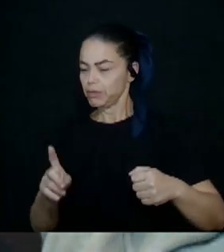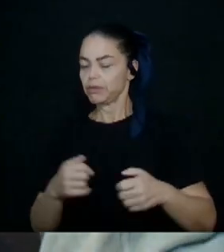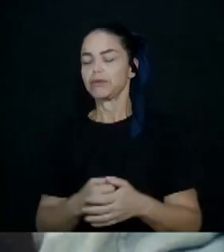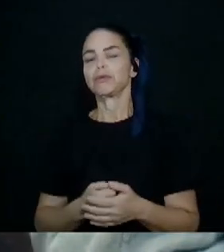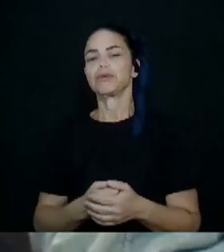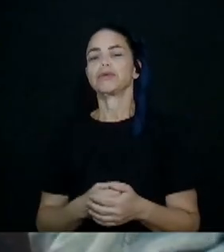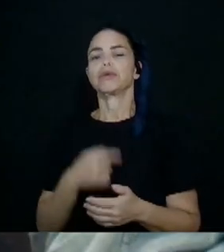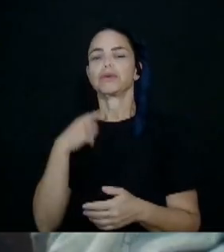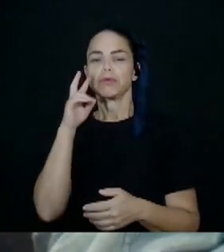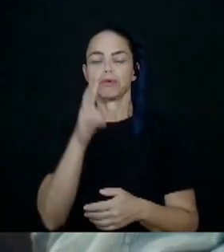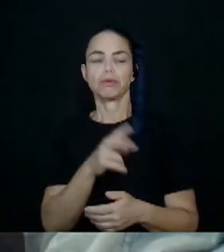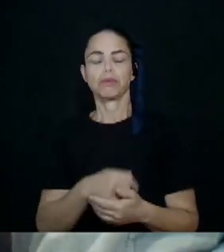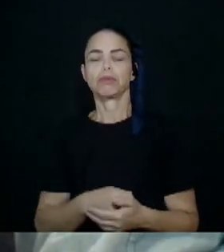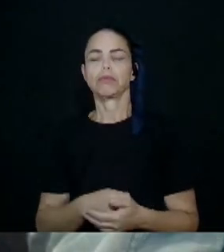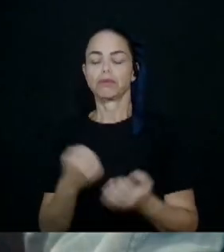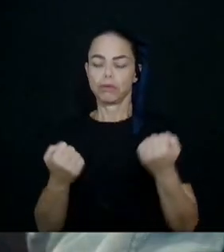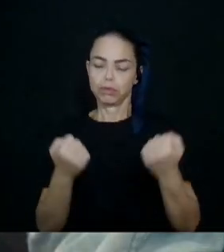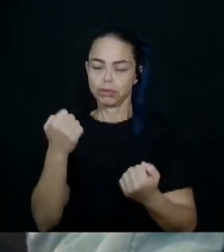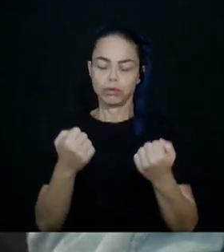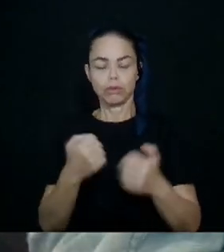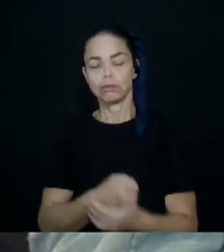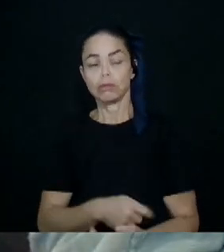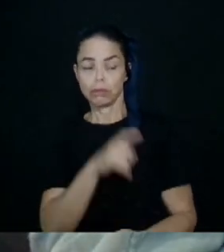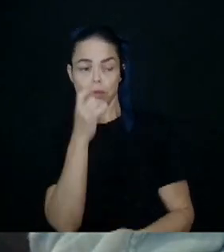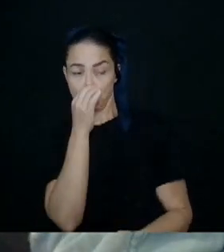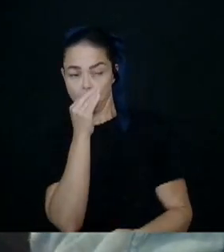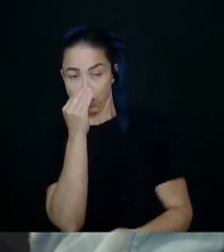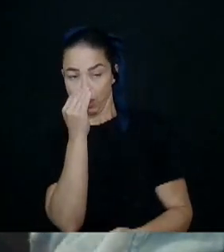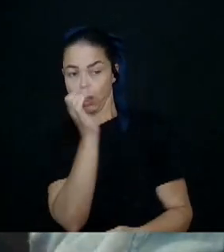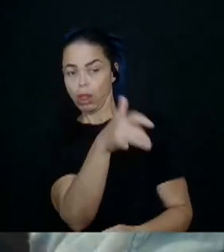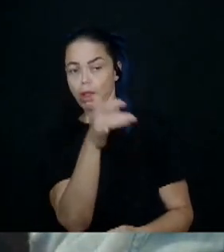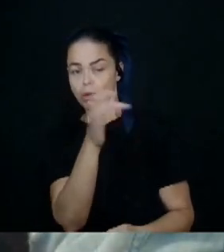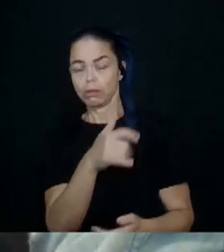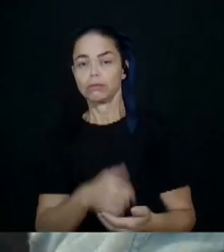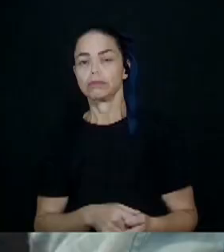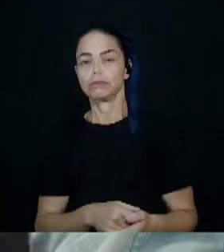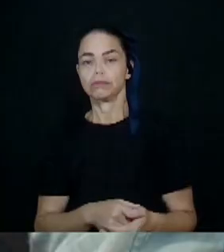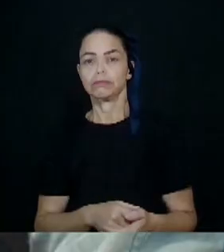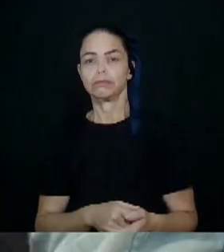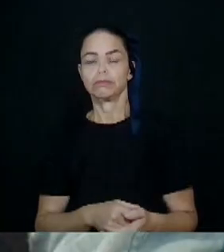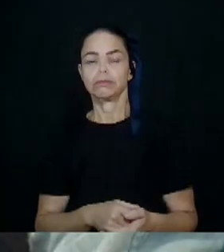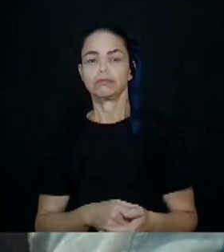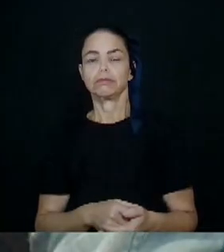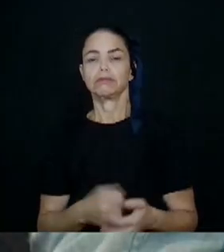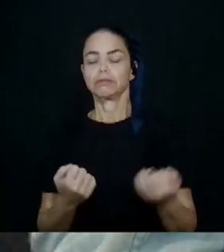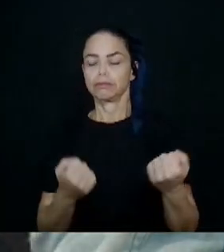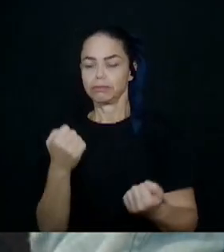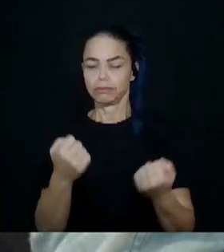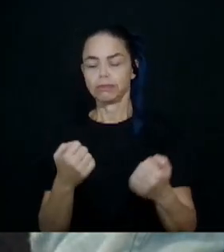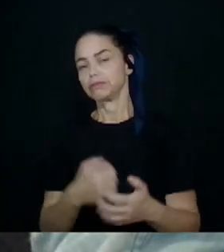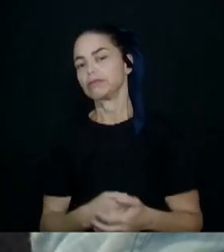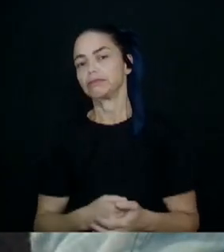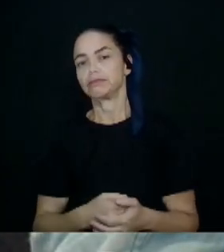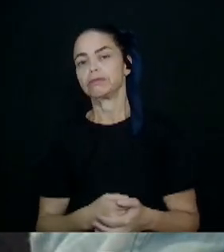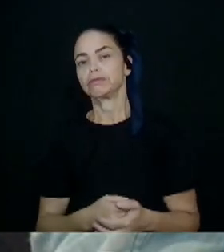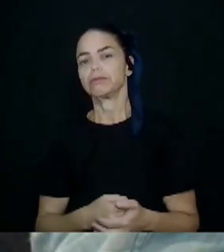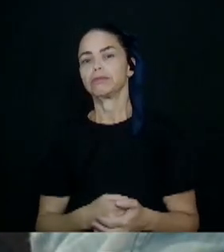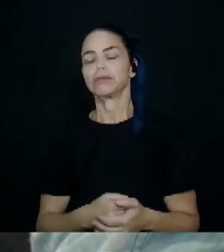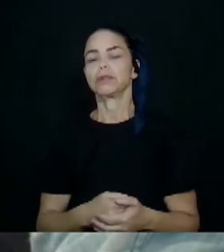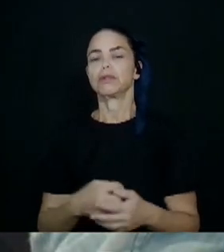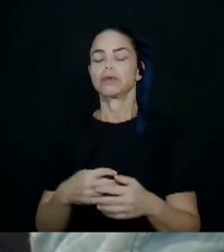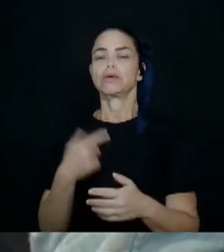ver o carro. Então, não é uma outra pessoa que está atrás do volante, né? É um veículo.